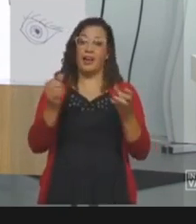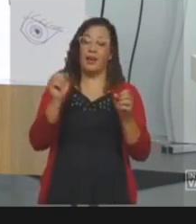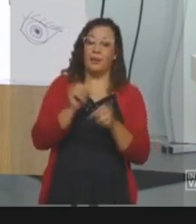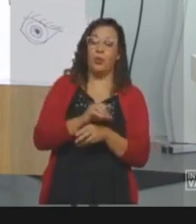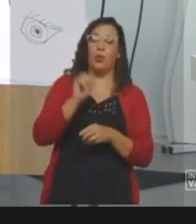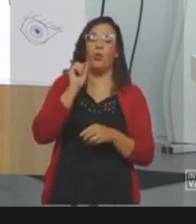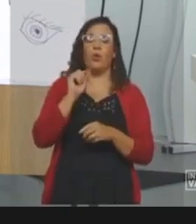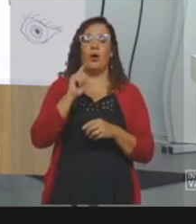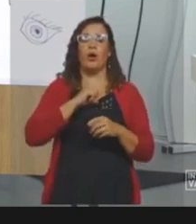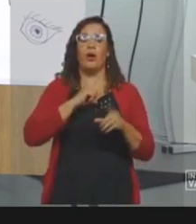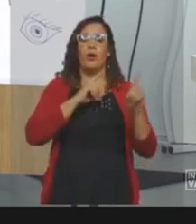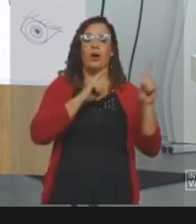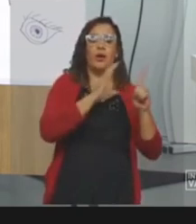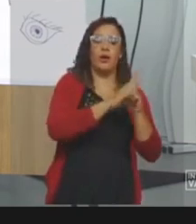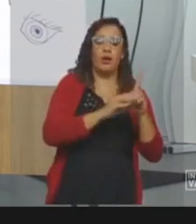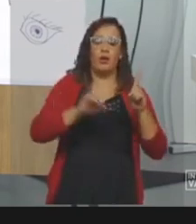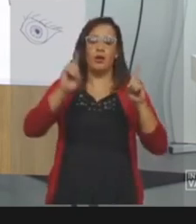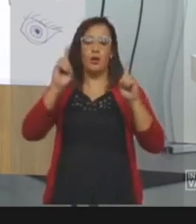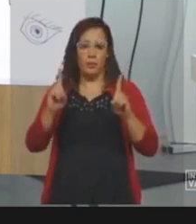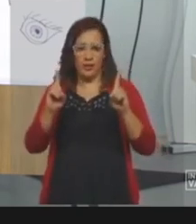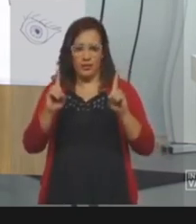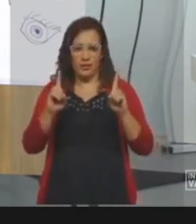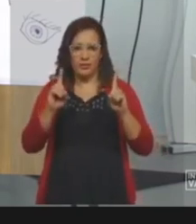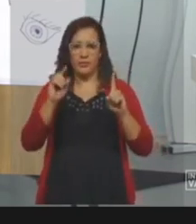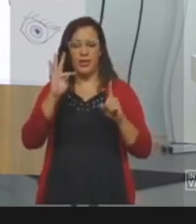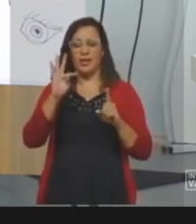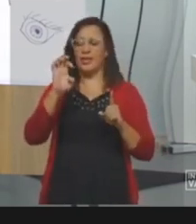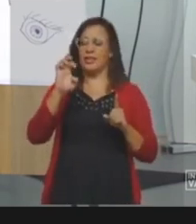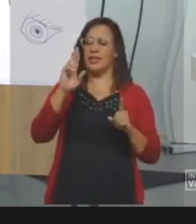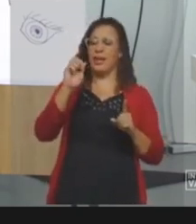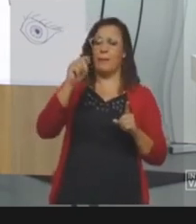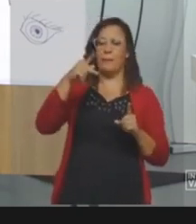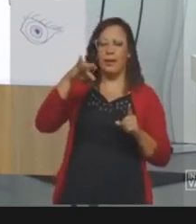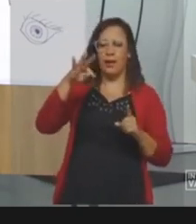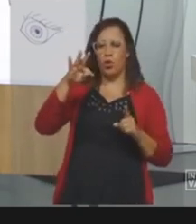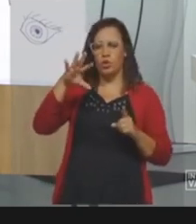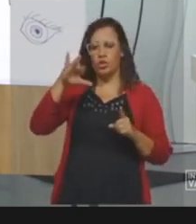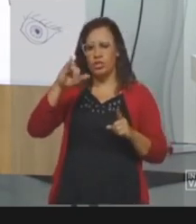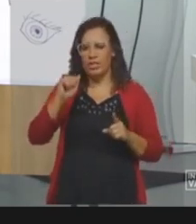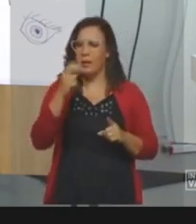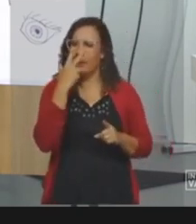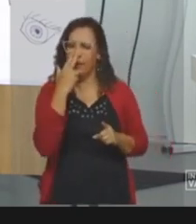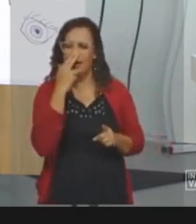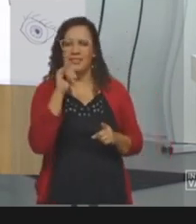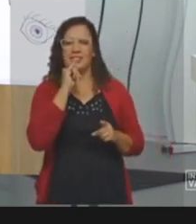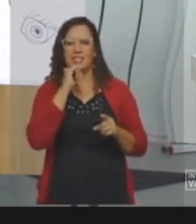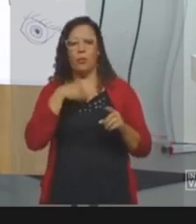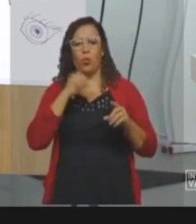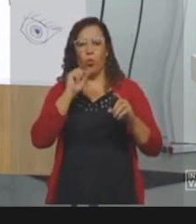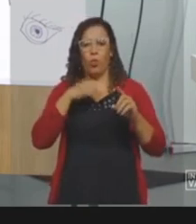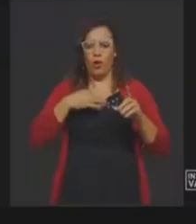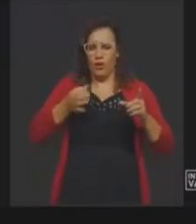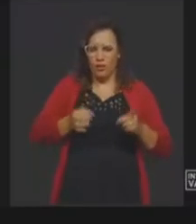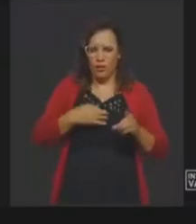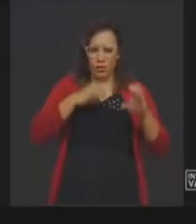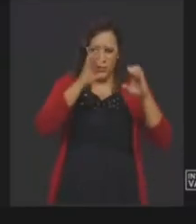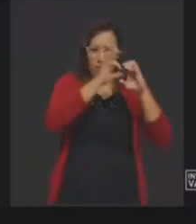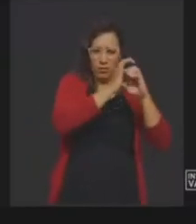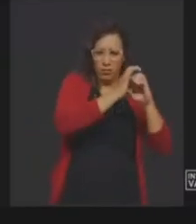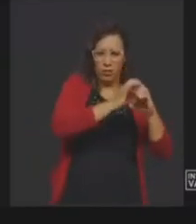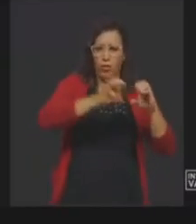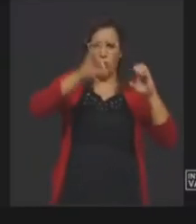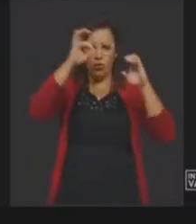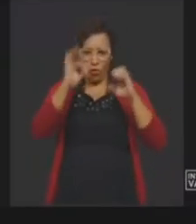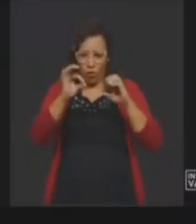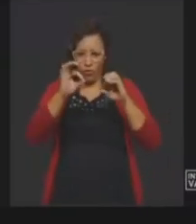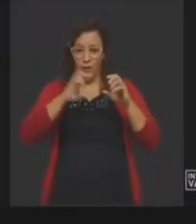clonagem terapêutica. Ela é semelhante à clonagem reprodutiva. Aquele processo de pegar um óvulo, tirar o núcleo dele,